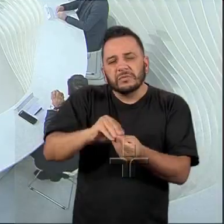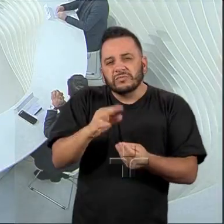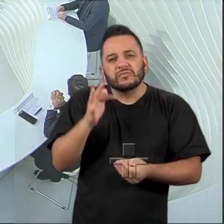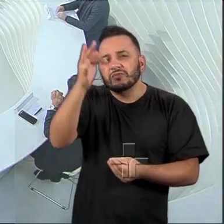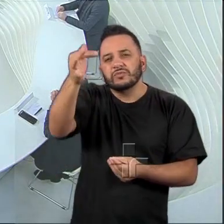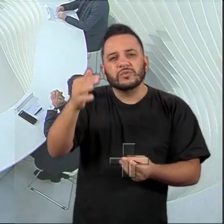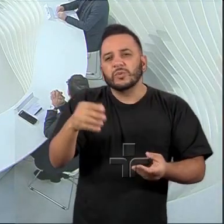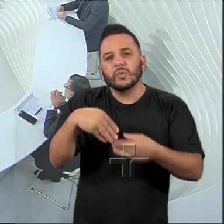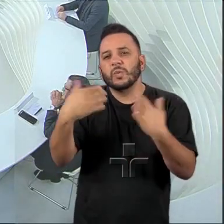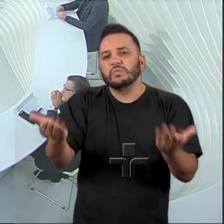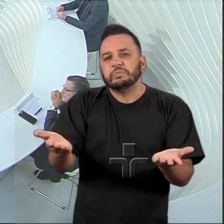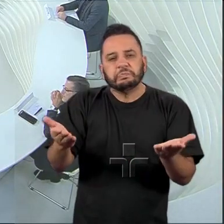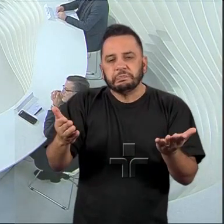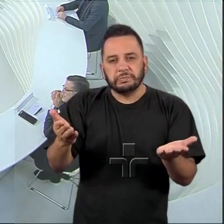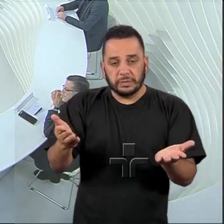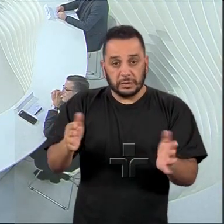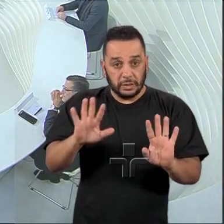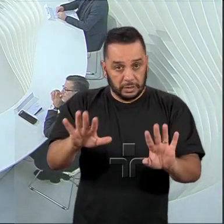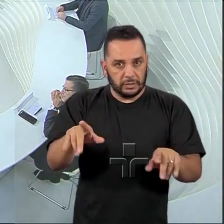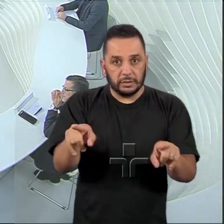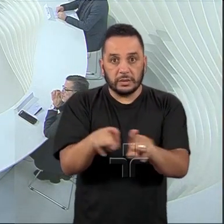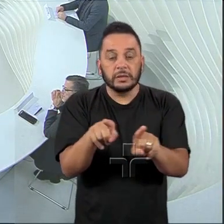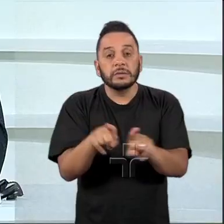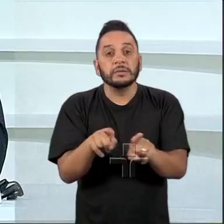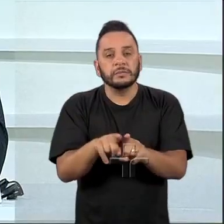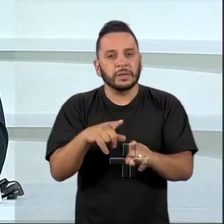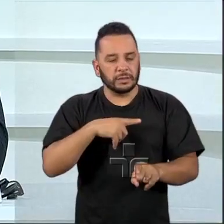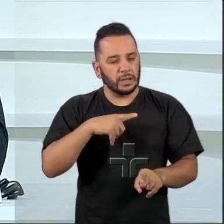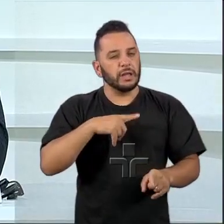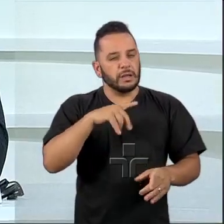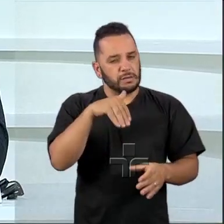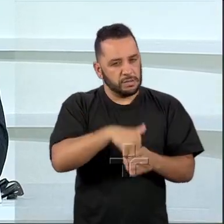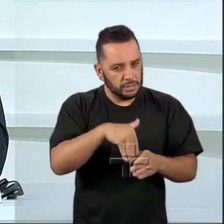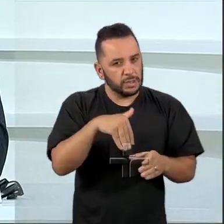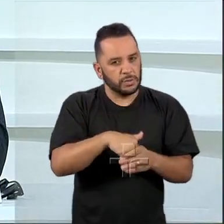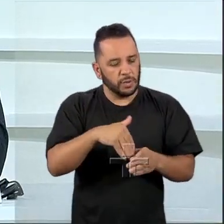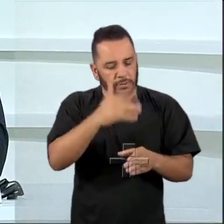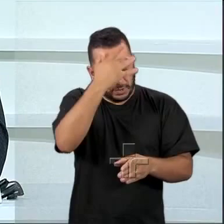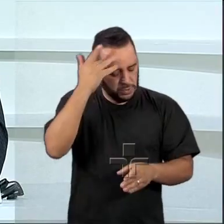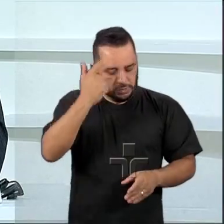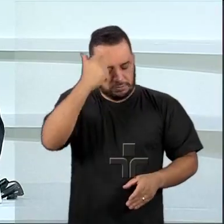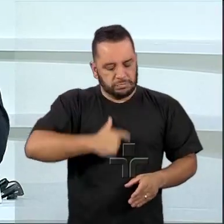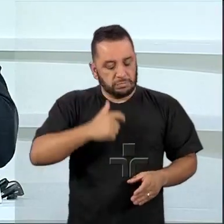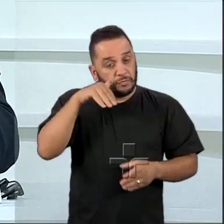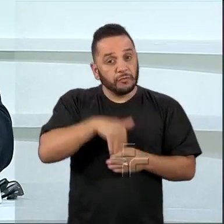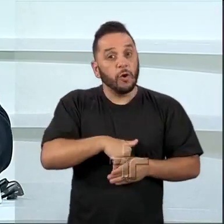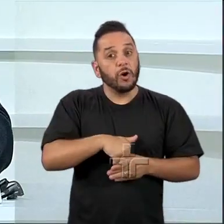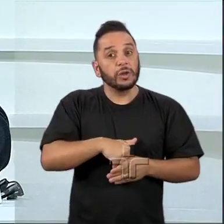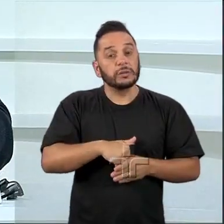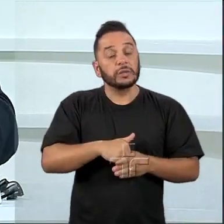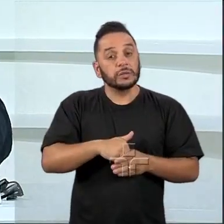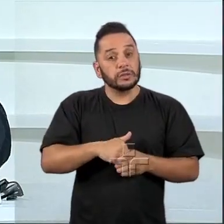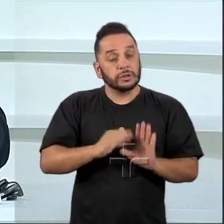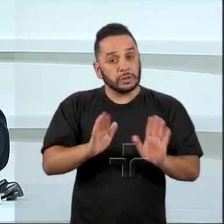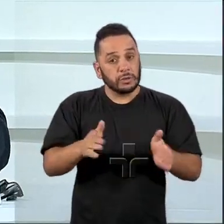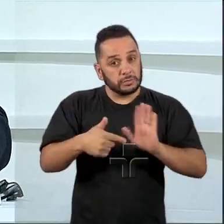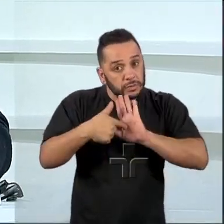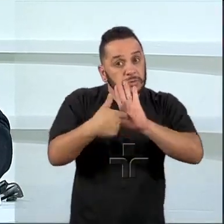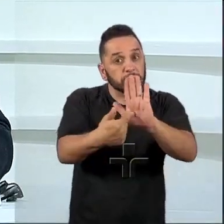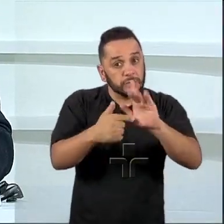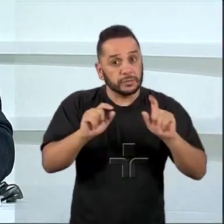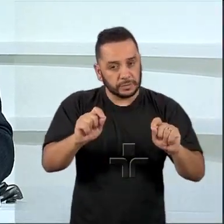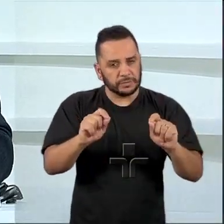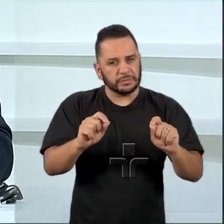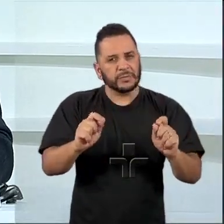novo, velho, mas que a gente não está levando em consideração, que é o eleitor, né? O eleitor brasileiro provou claramente que